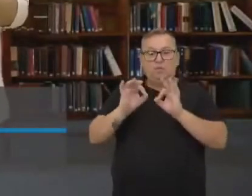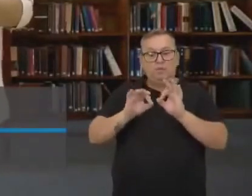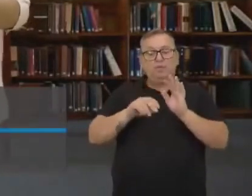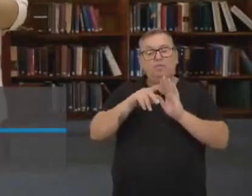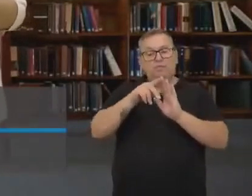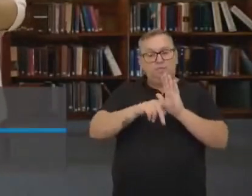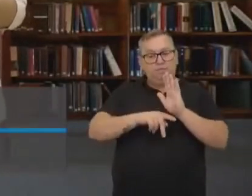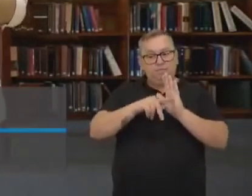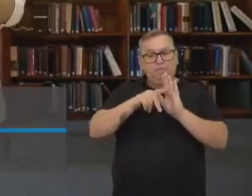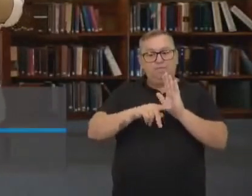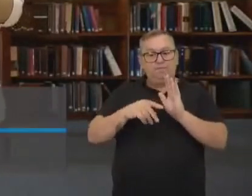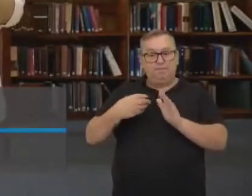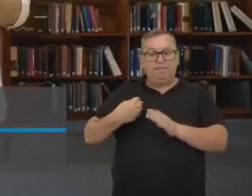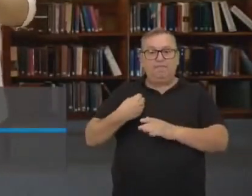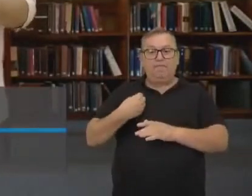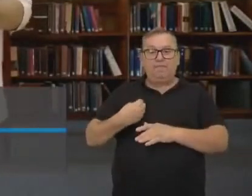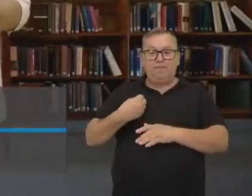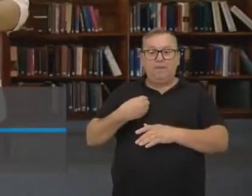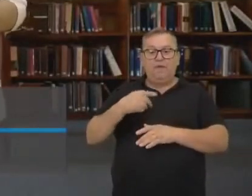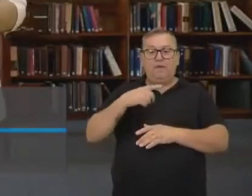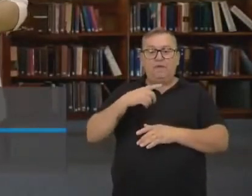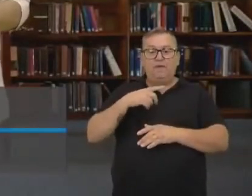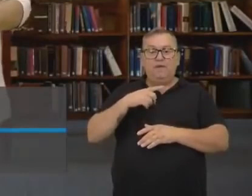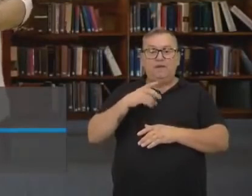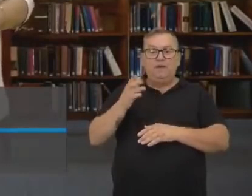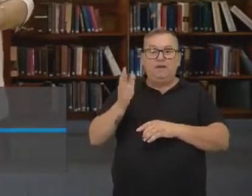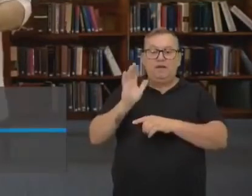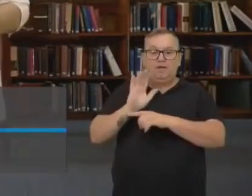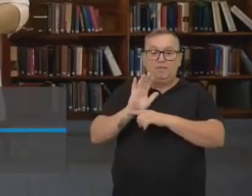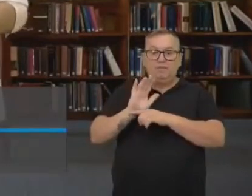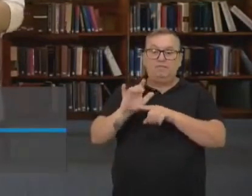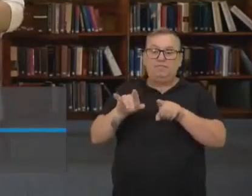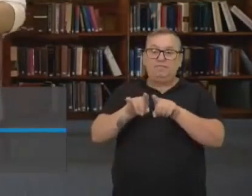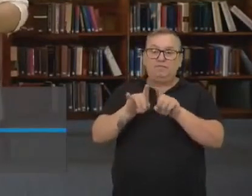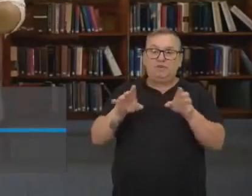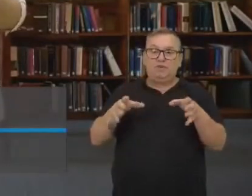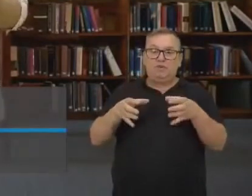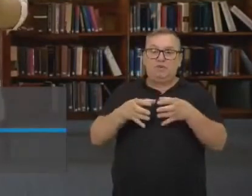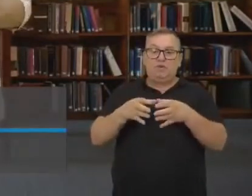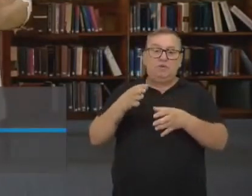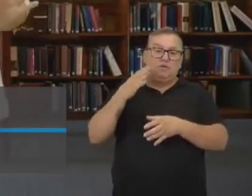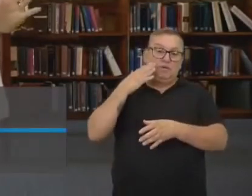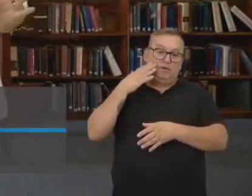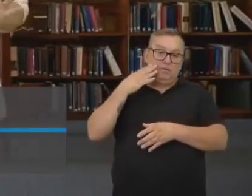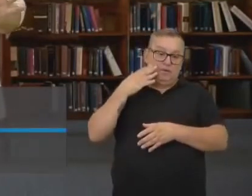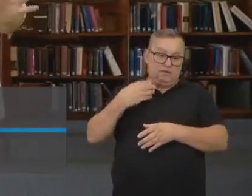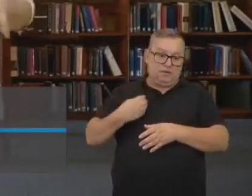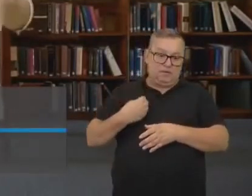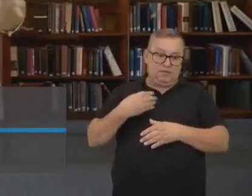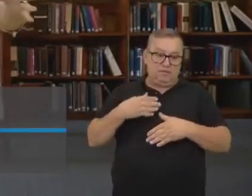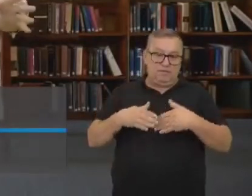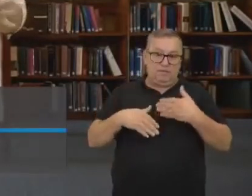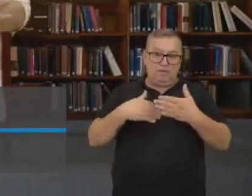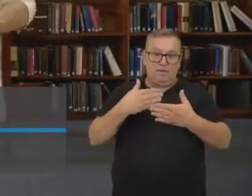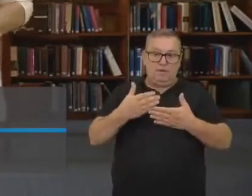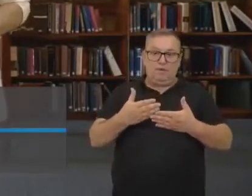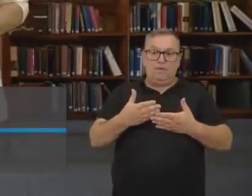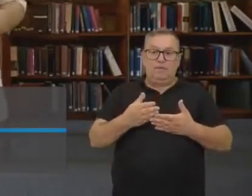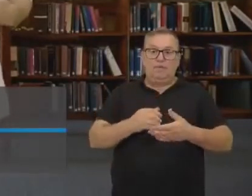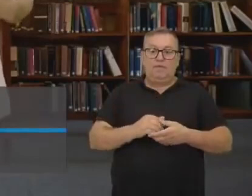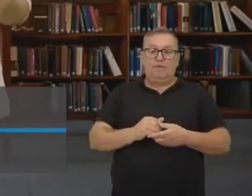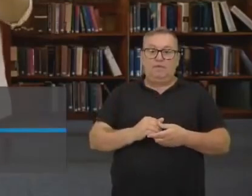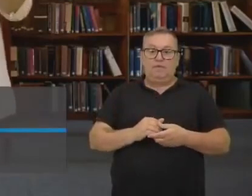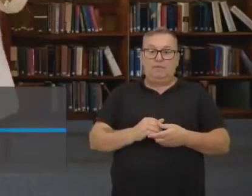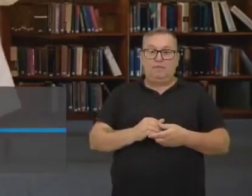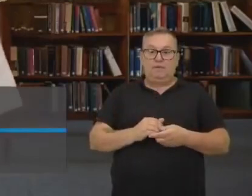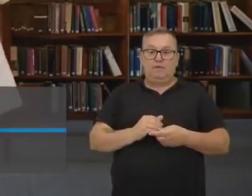novo. Então a gente tem o auxílio com o nosso conjunto de saberes que fomos construindo ao longo aí da nossa aprendizagem ao longo do ano,